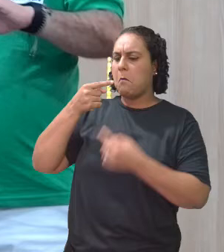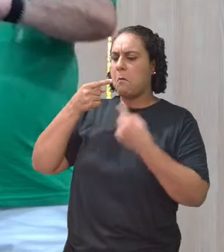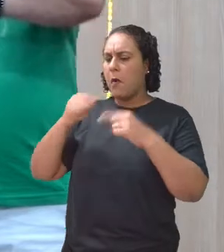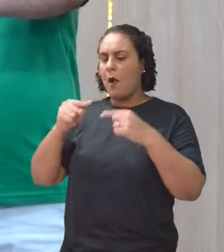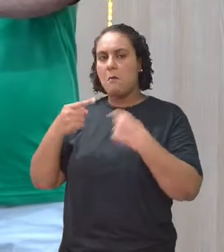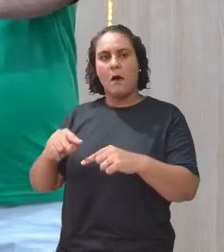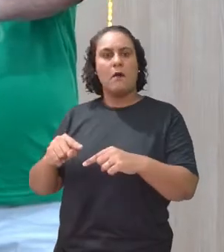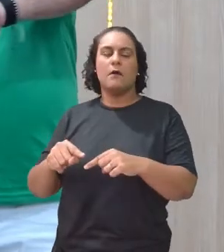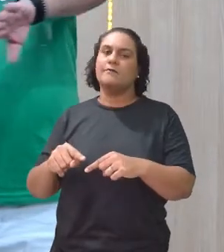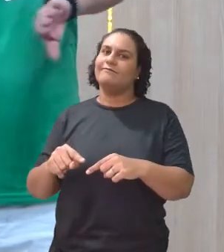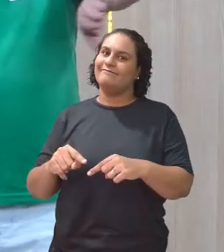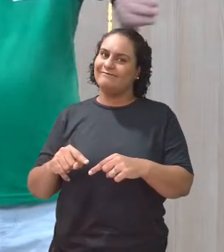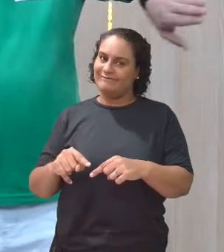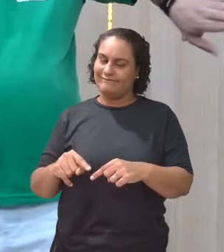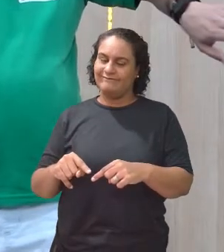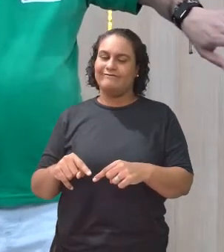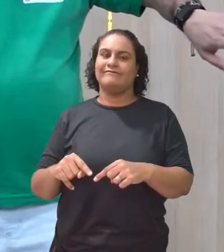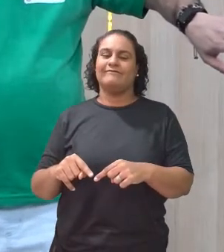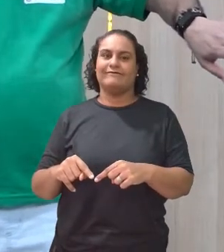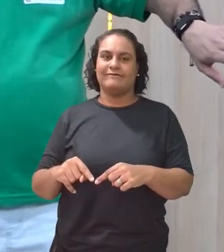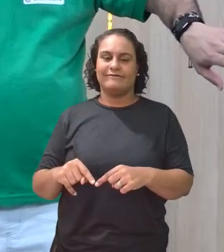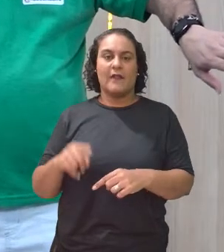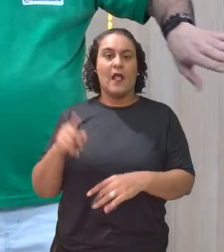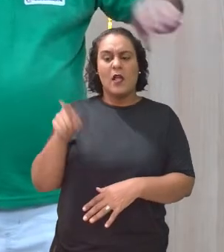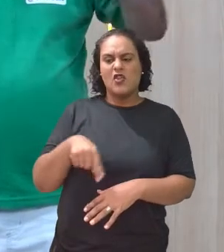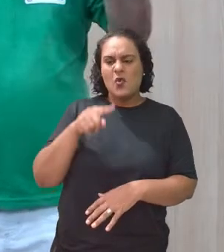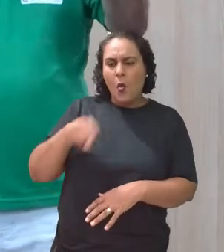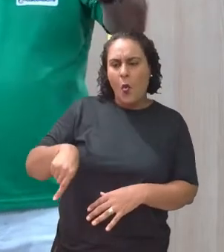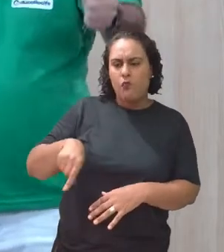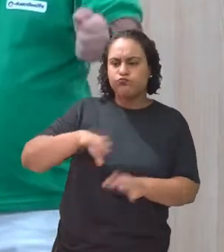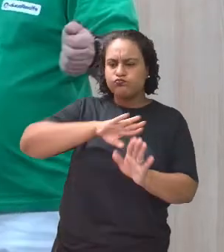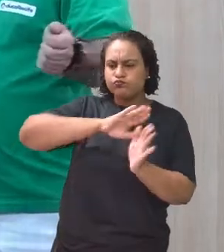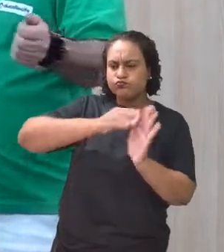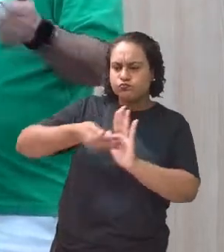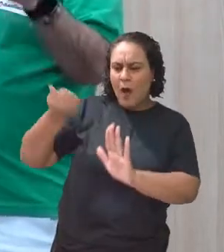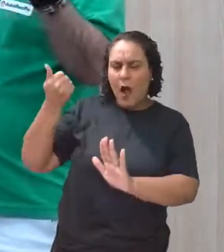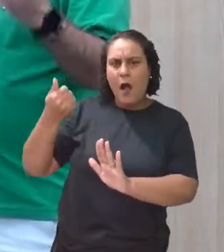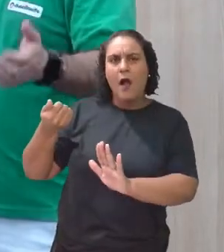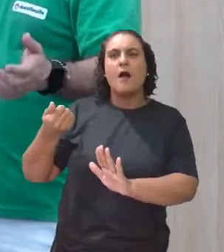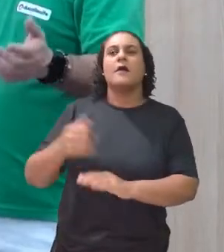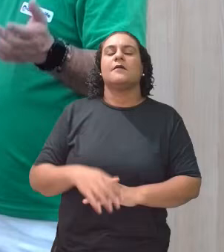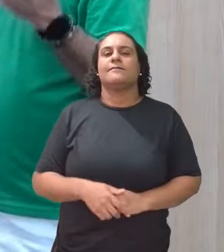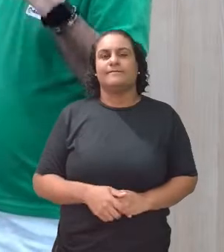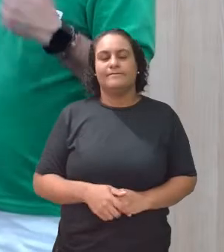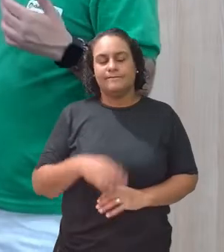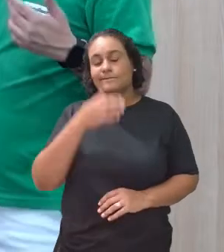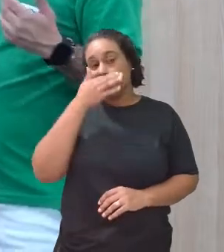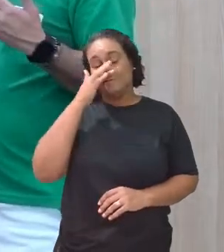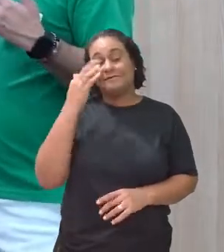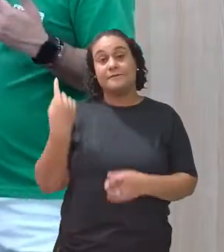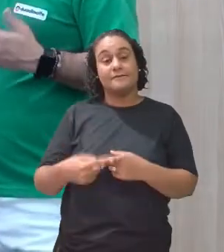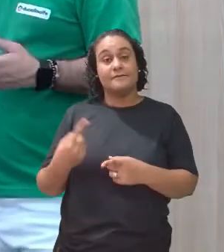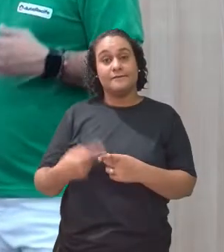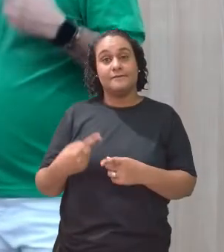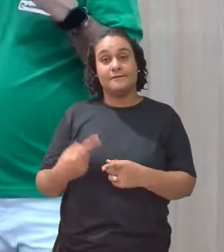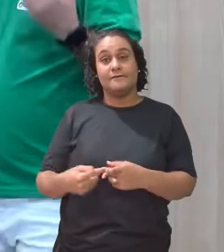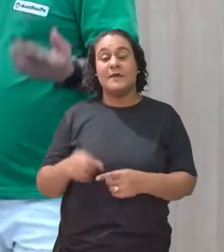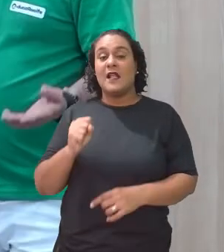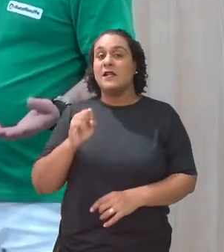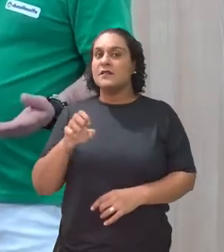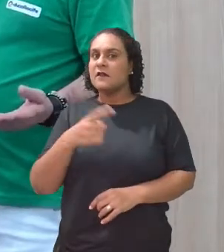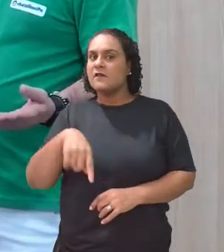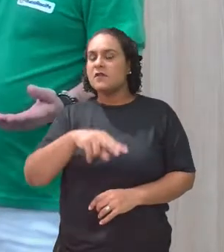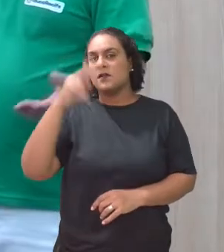né, no campo, né, da exclusão. E tudo isso, gente, a gente está fazendo por quê? Porque, se